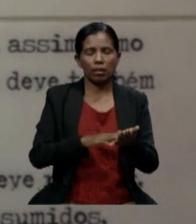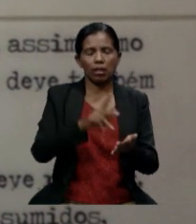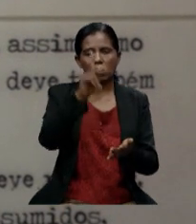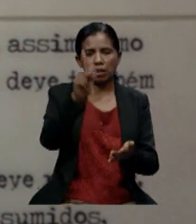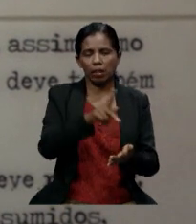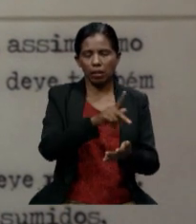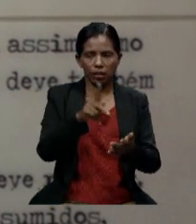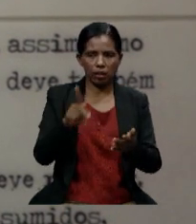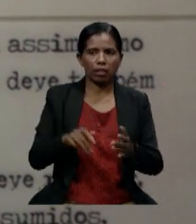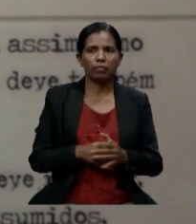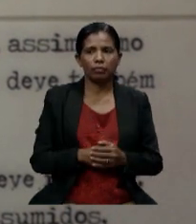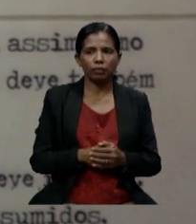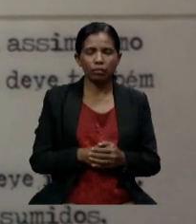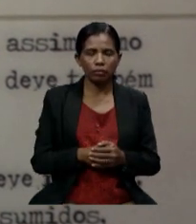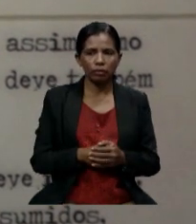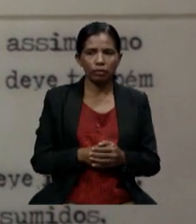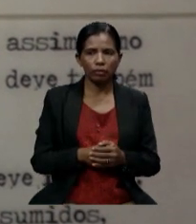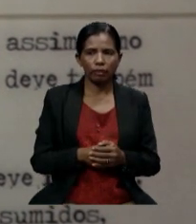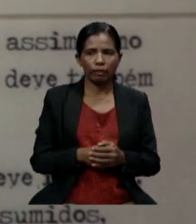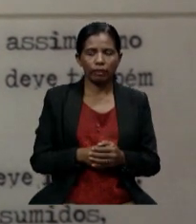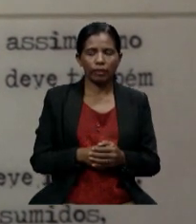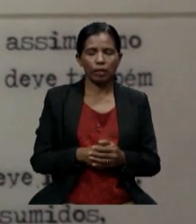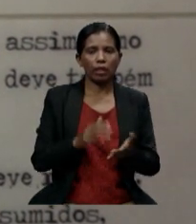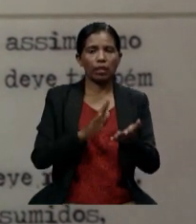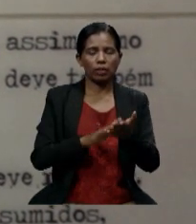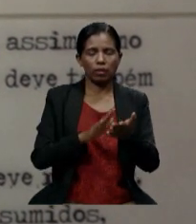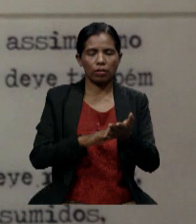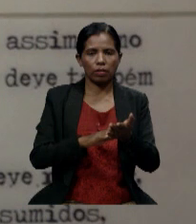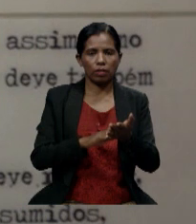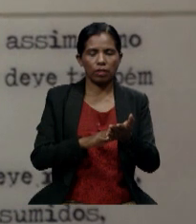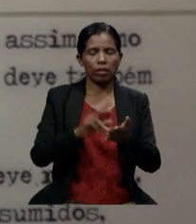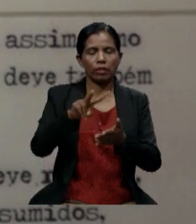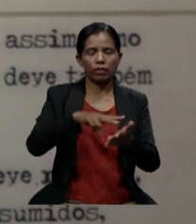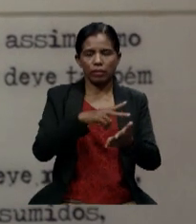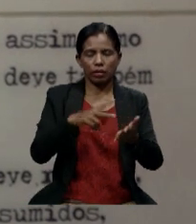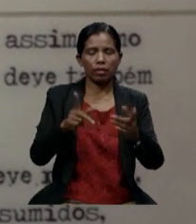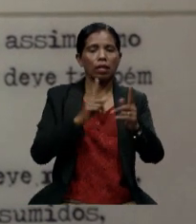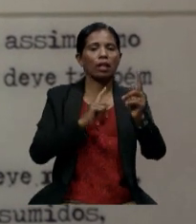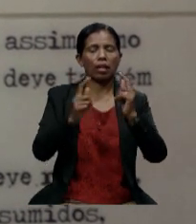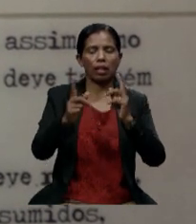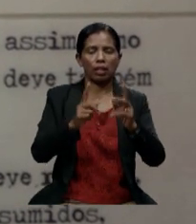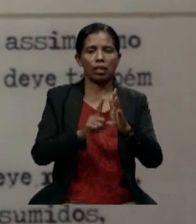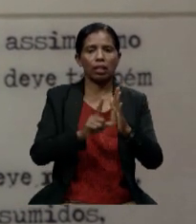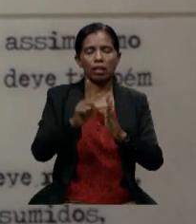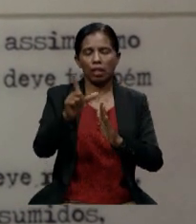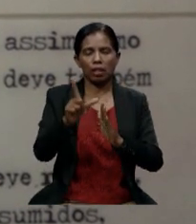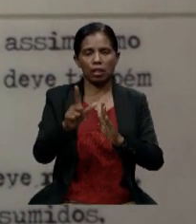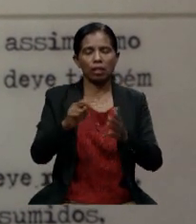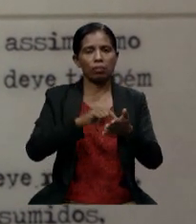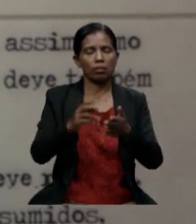maka ni nia be sa violações mas vale quando estrear nem número sai